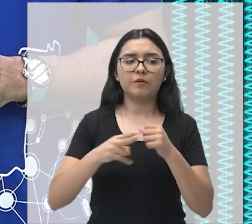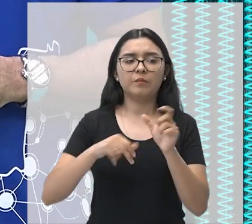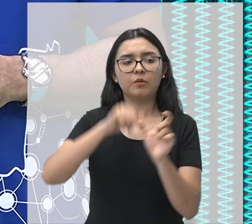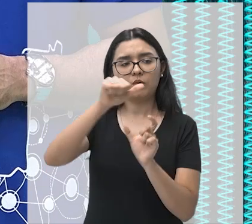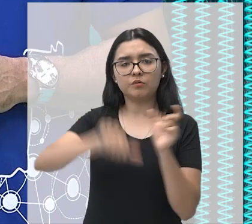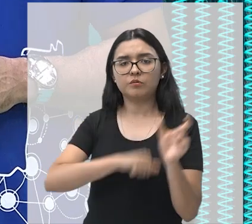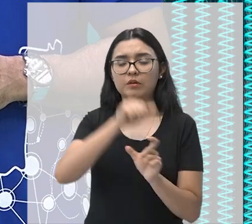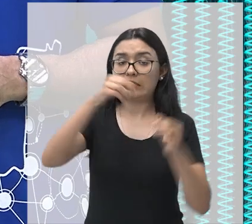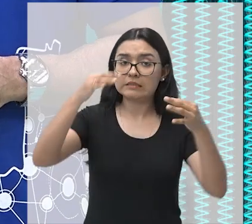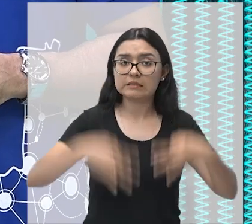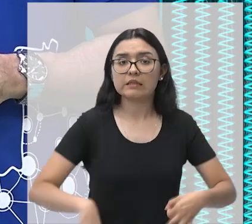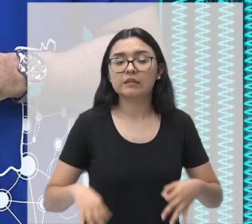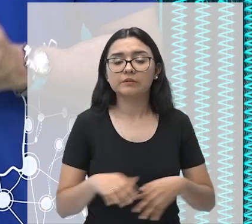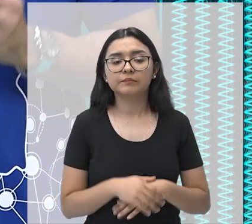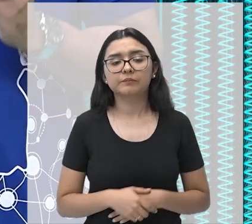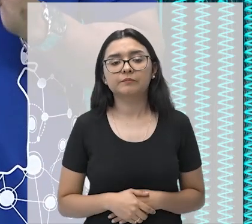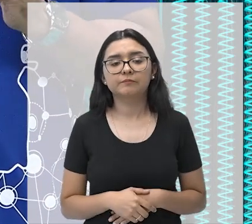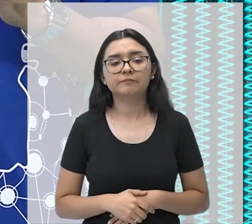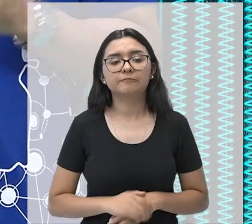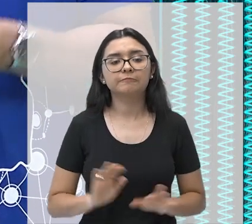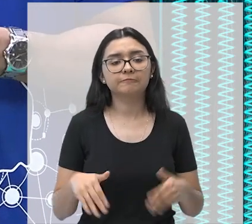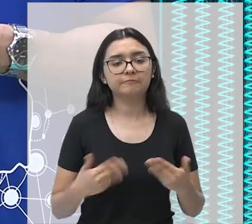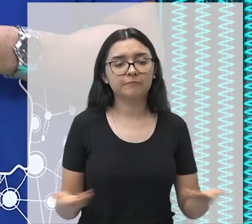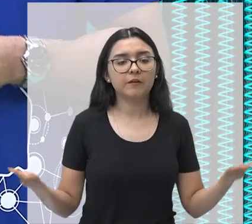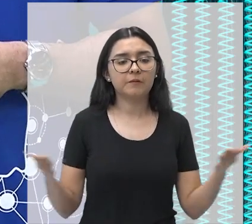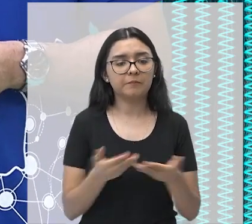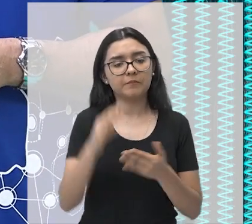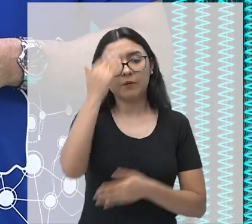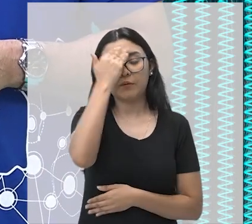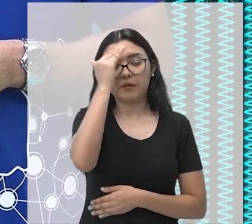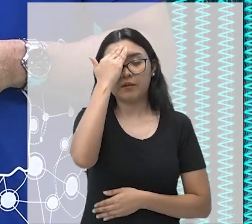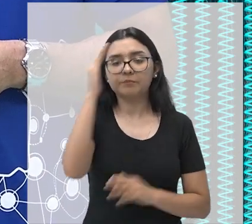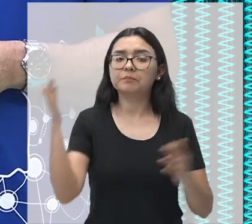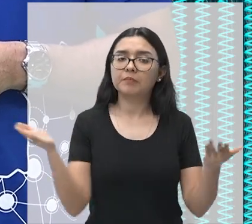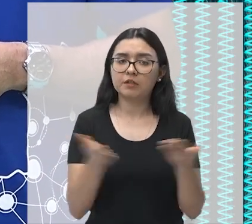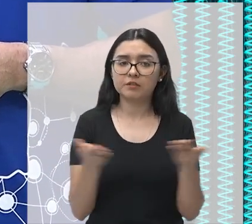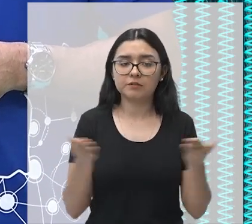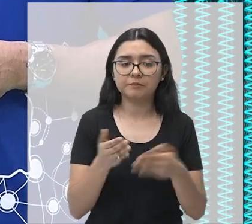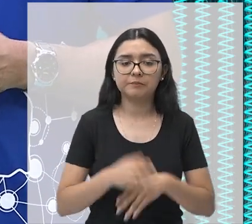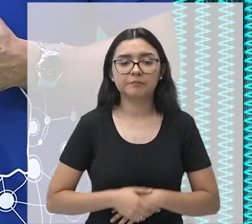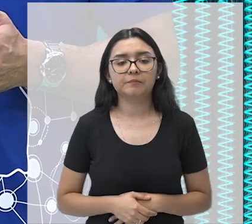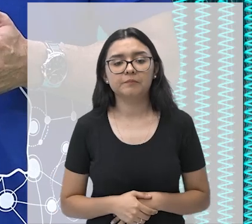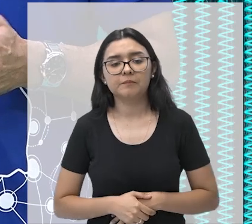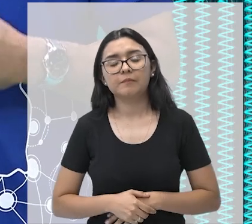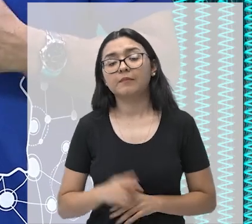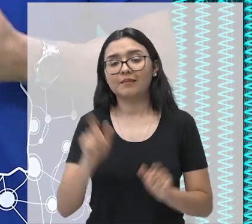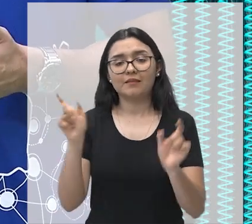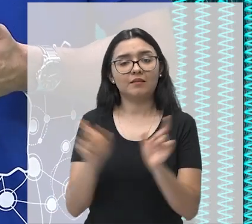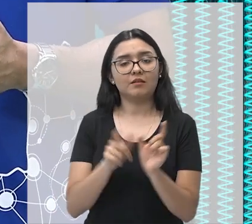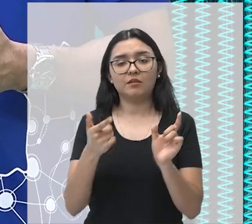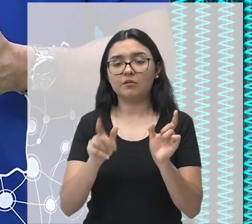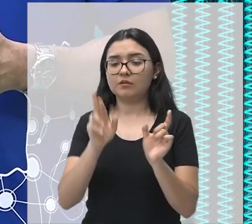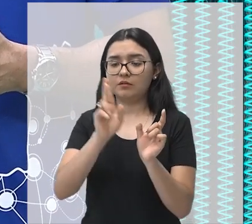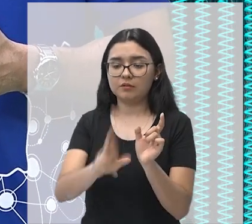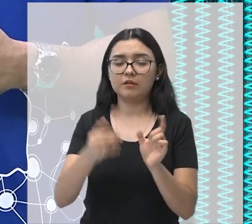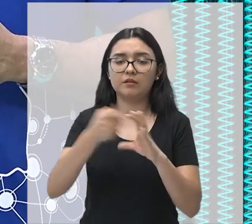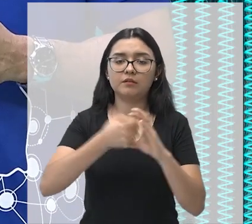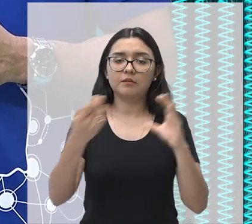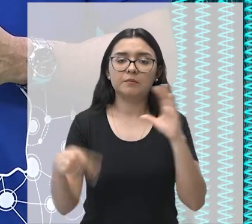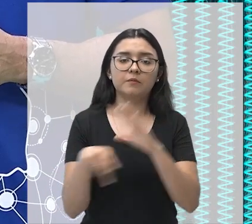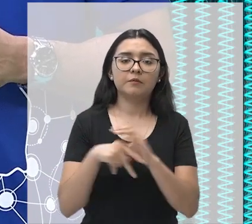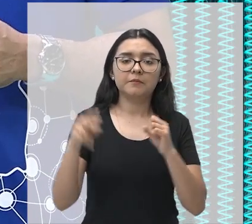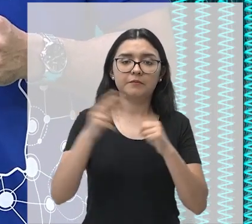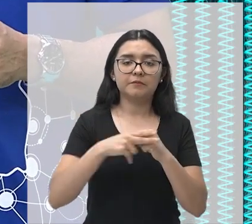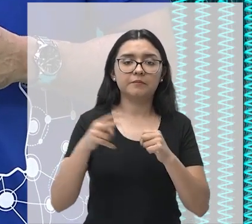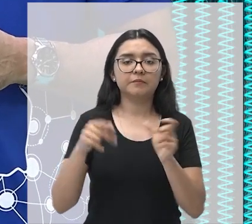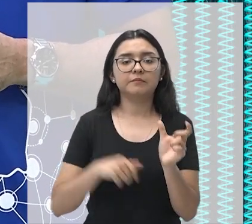verbal, tá certo? I understand está no presente, eu entendo. Olha só, entendo não tem R, que é a característica dos